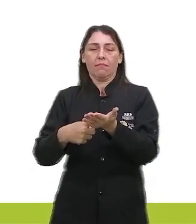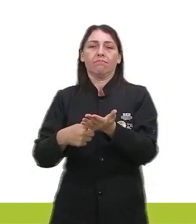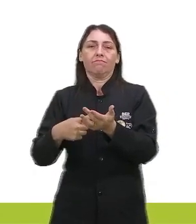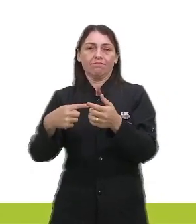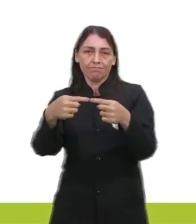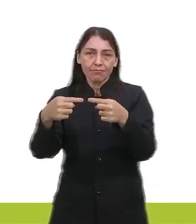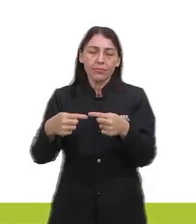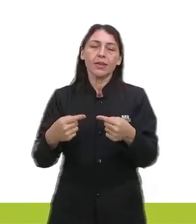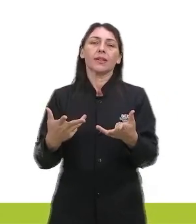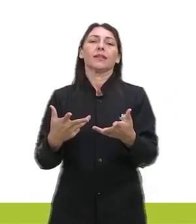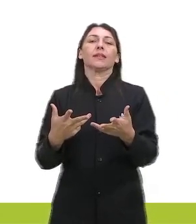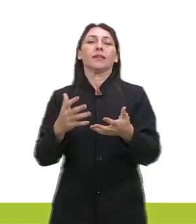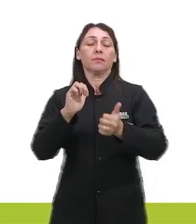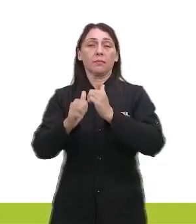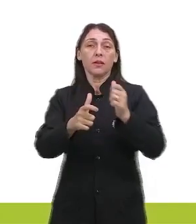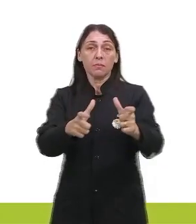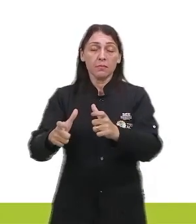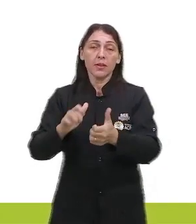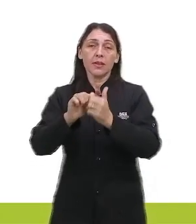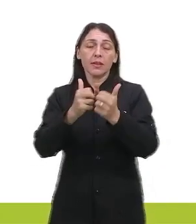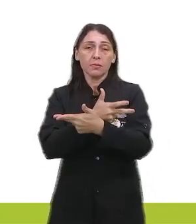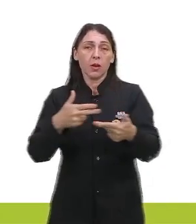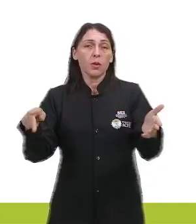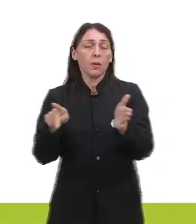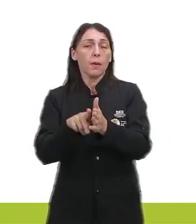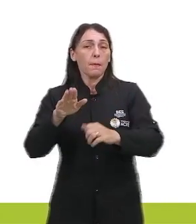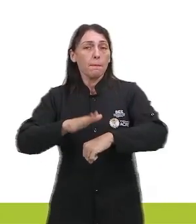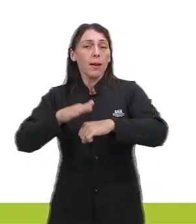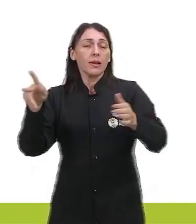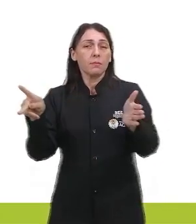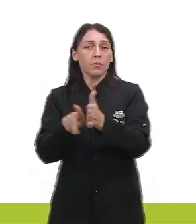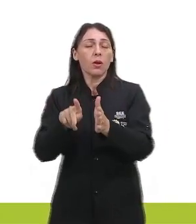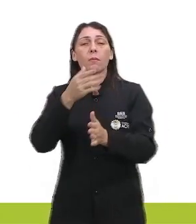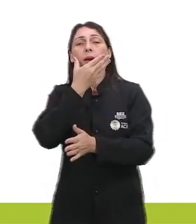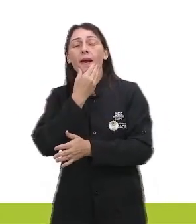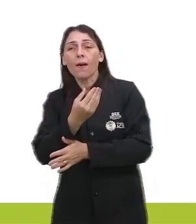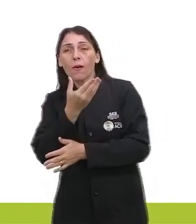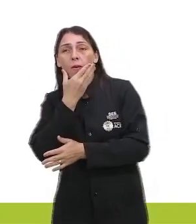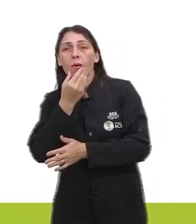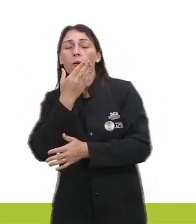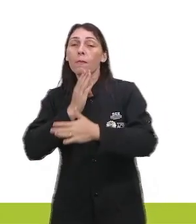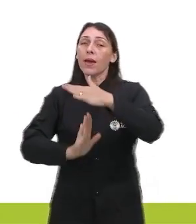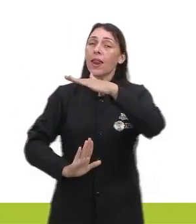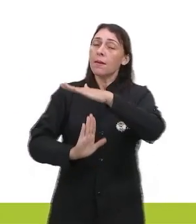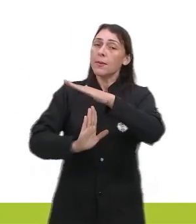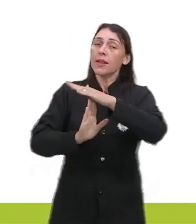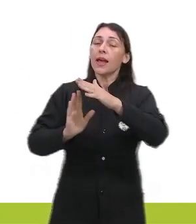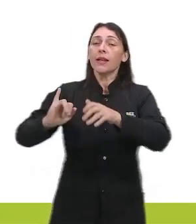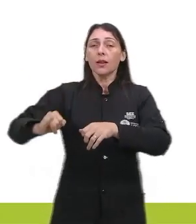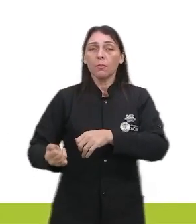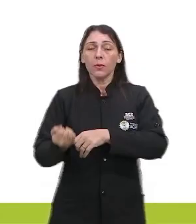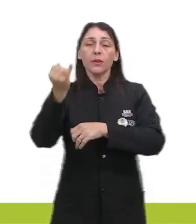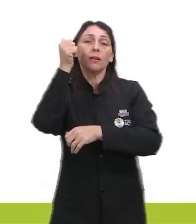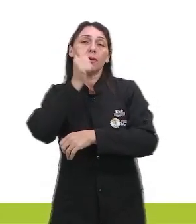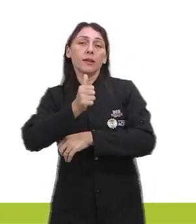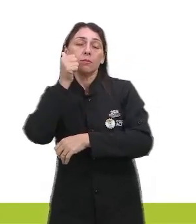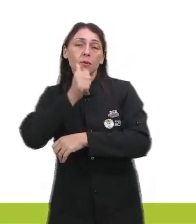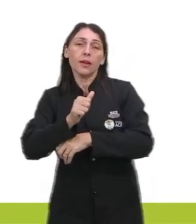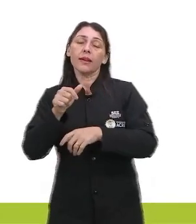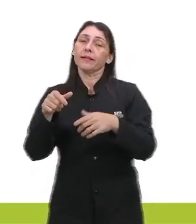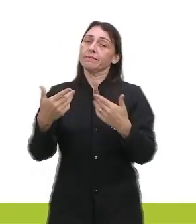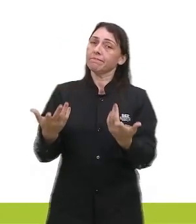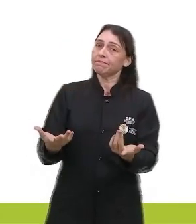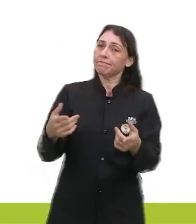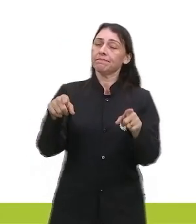tradicionalmente masculinos, certos esportes são vistos como mais apropriados para homens, limitando as oportunidades para atletas mulheres.